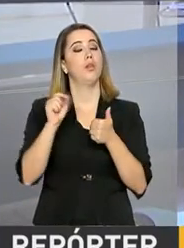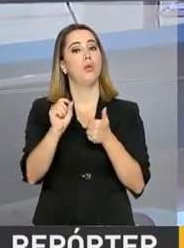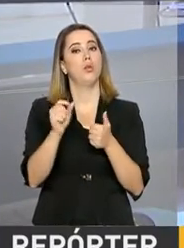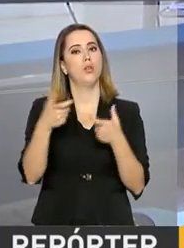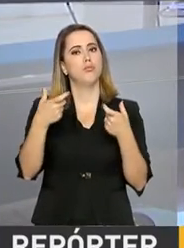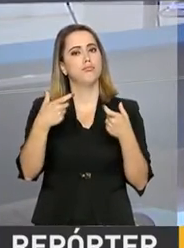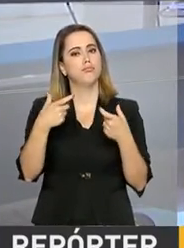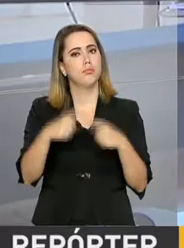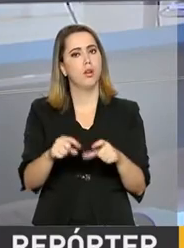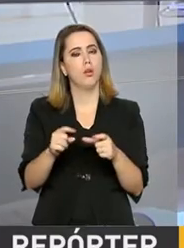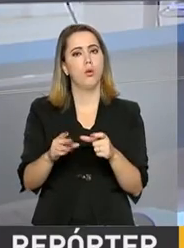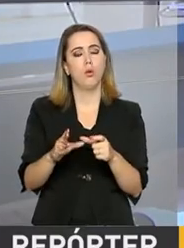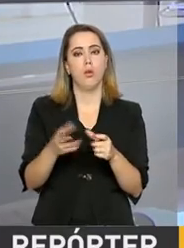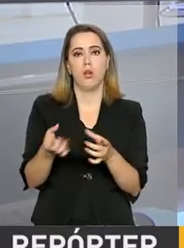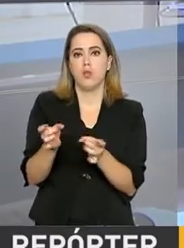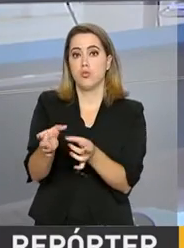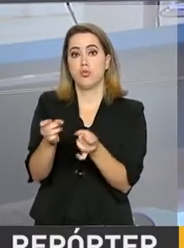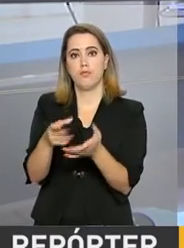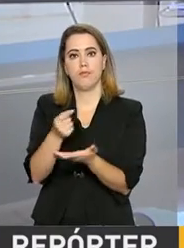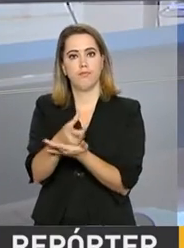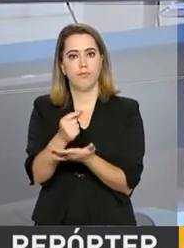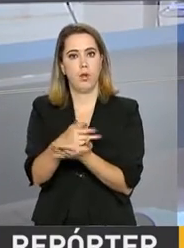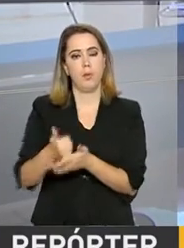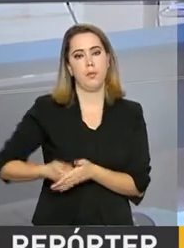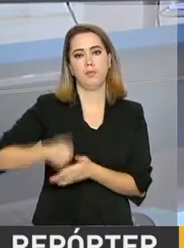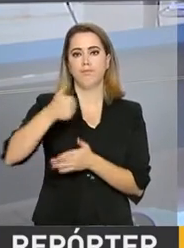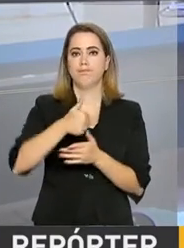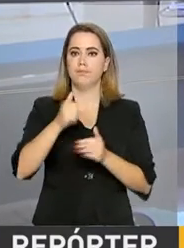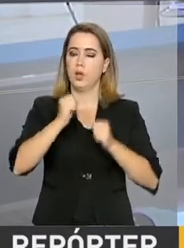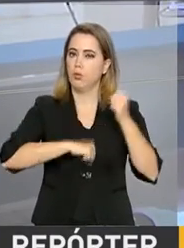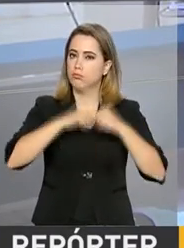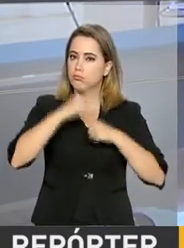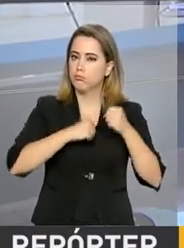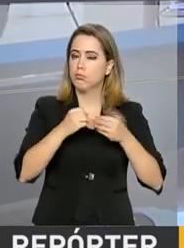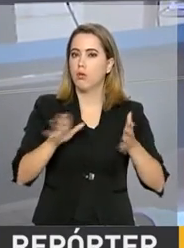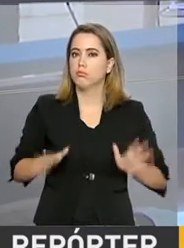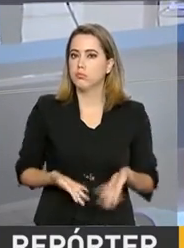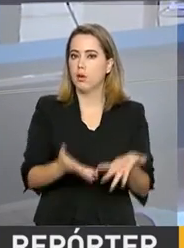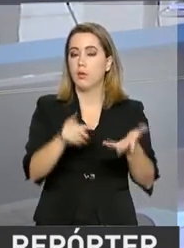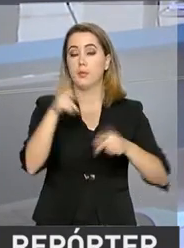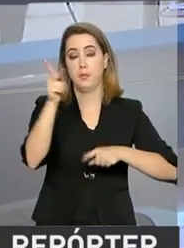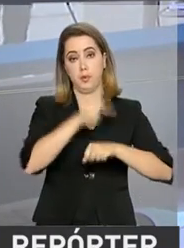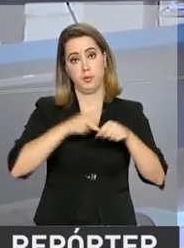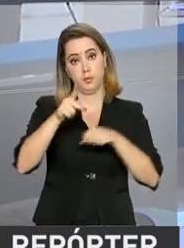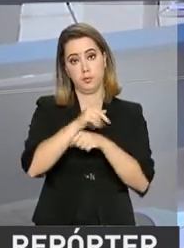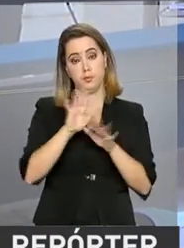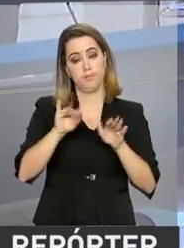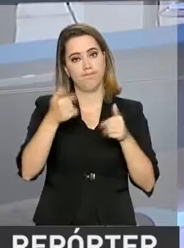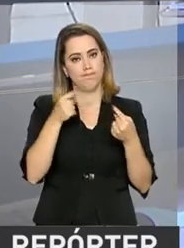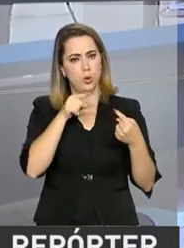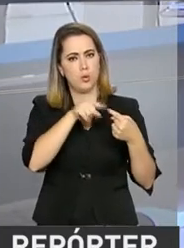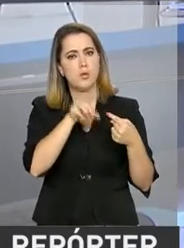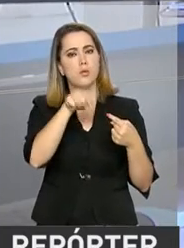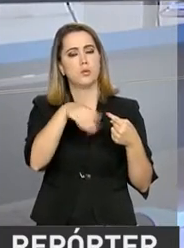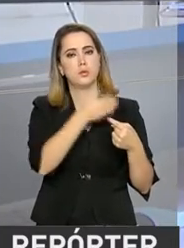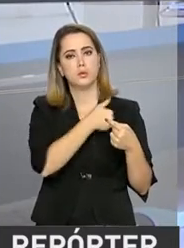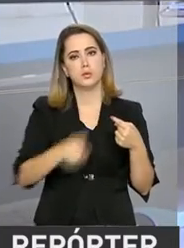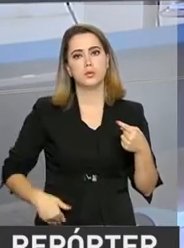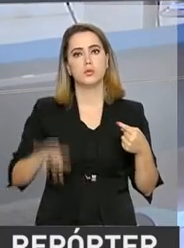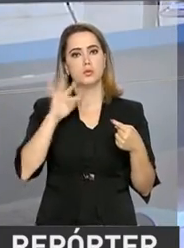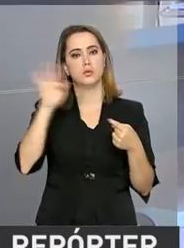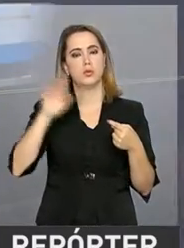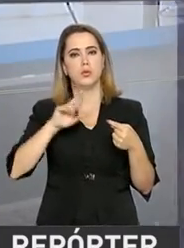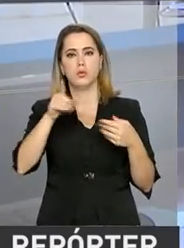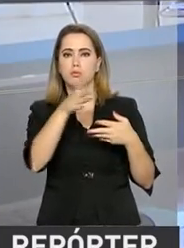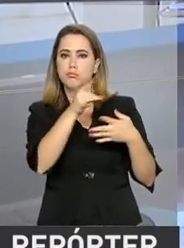de negócios para aumentar a produtividade no país com esse objetivo o governo federal vem adotando uma série de medidas que podem também levar